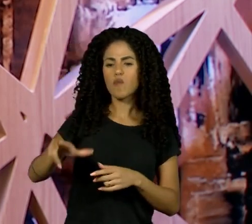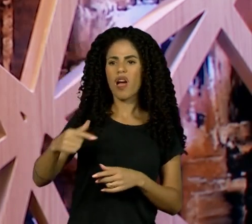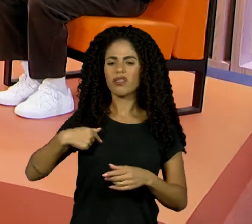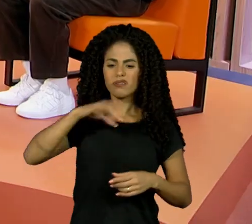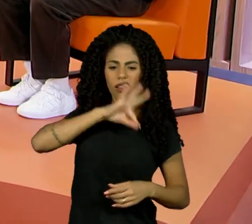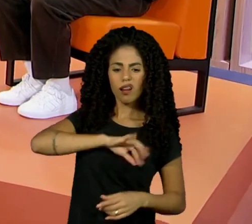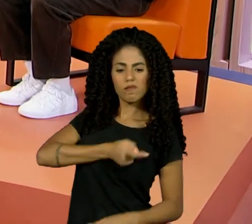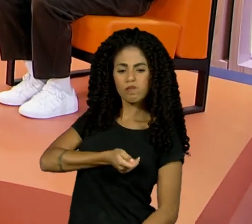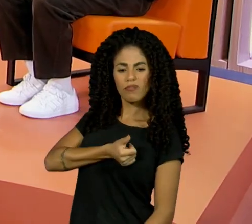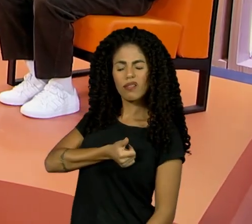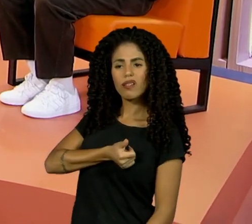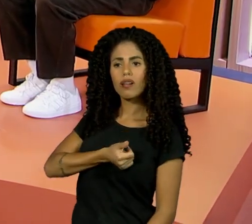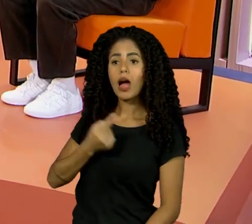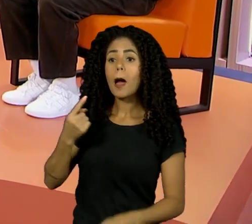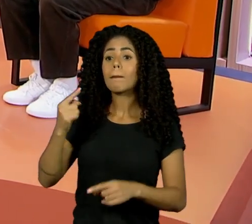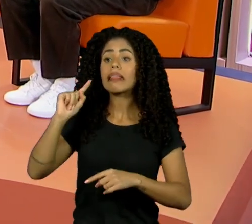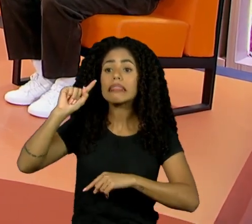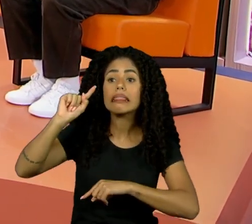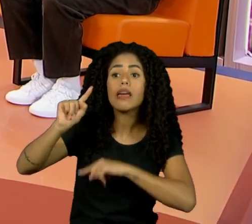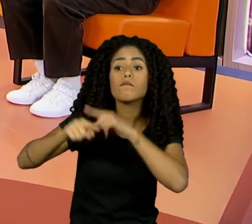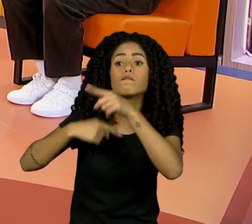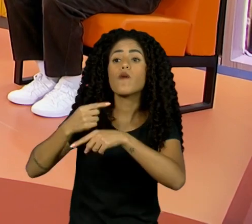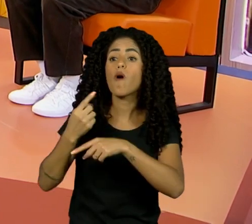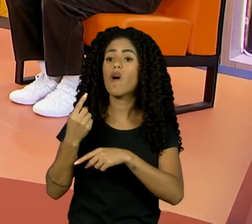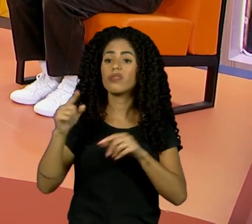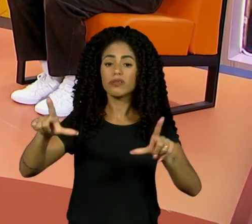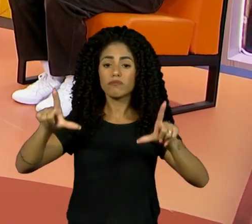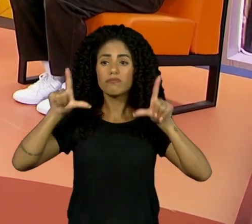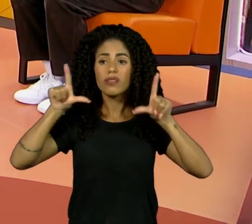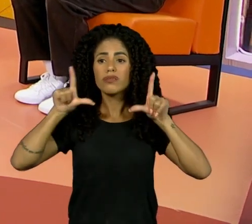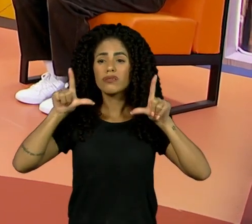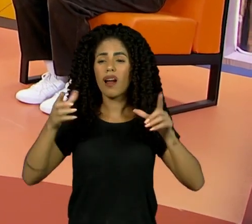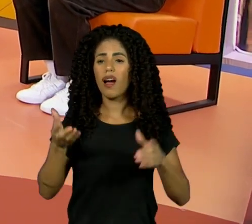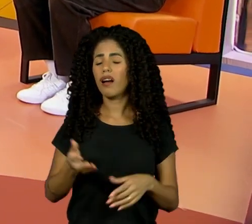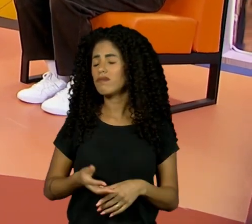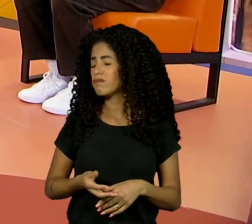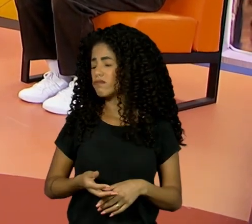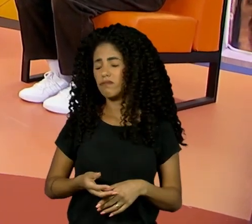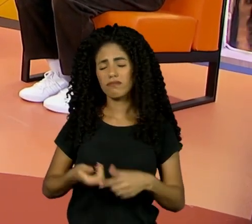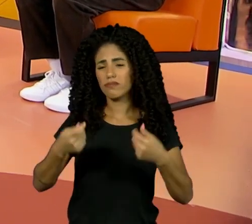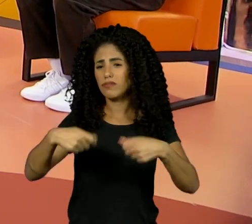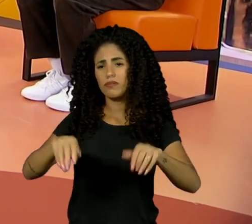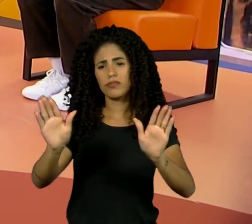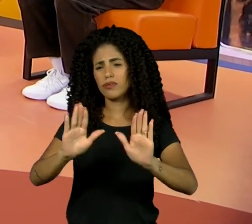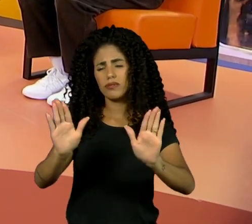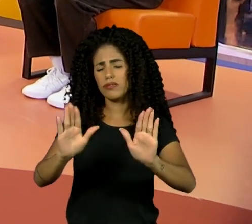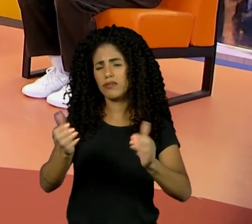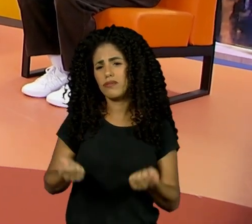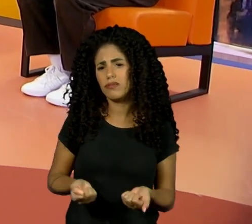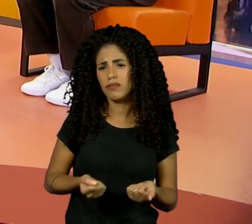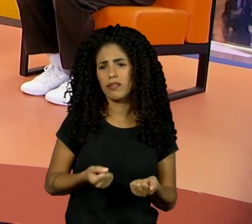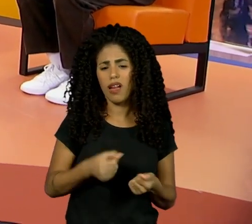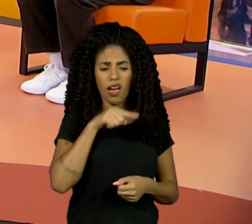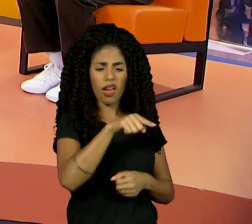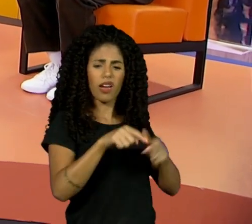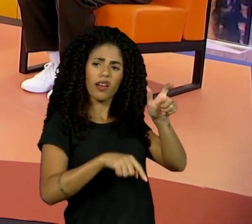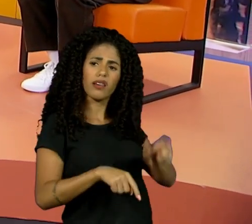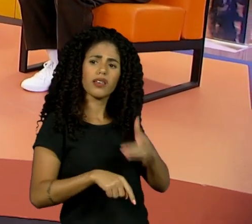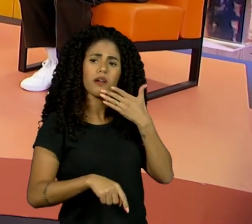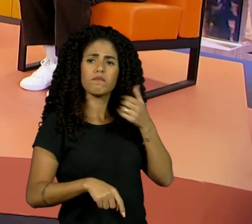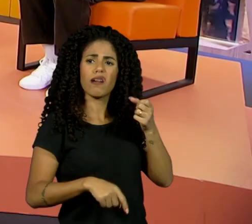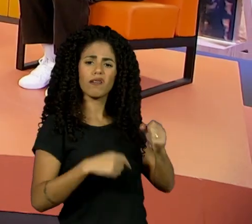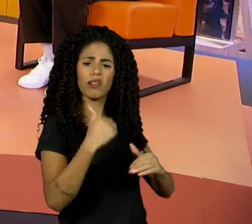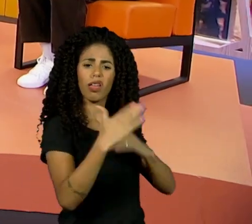bem, para que daqui a um ano eu colha esses frutos, sendo que pessoas que já estão colhendo esse fruto há muito tempo,